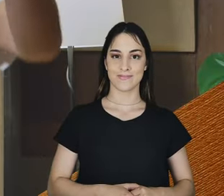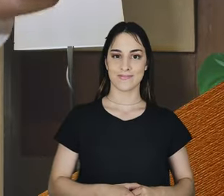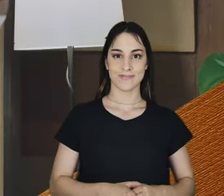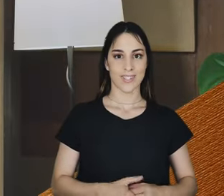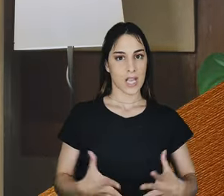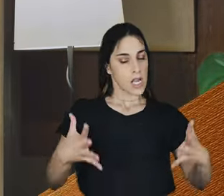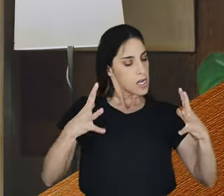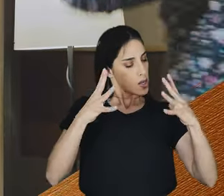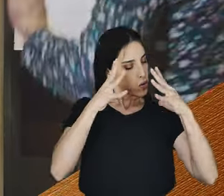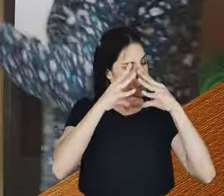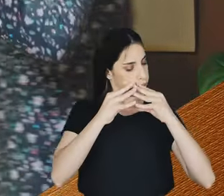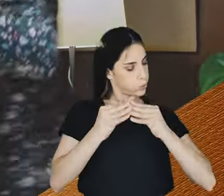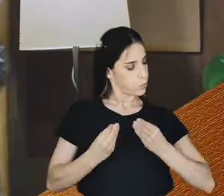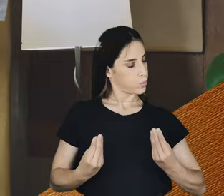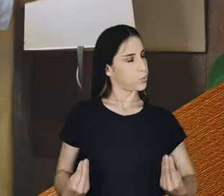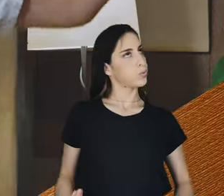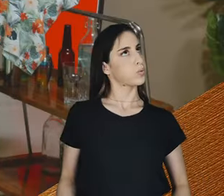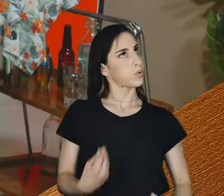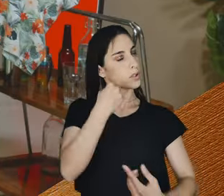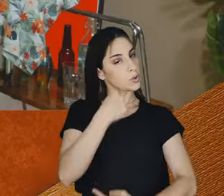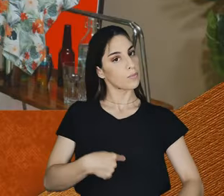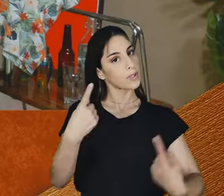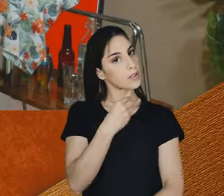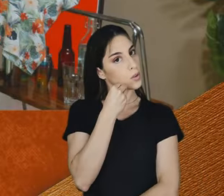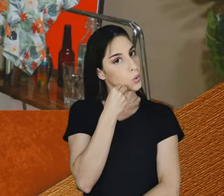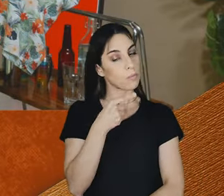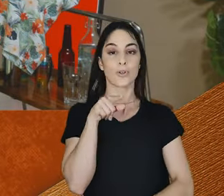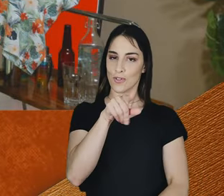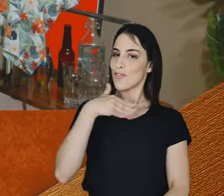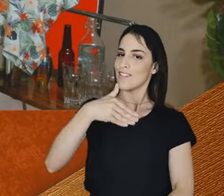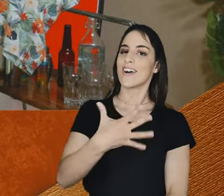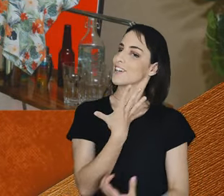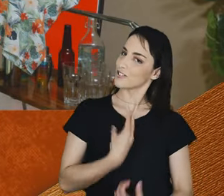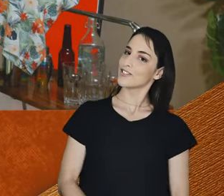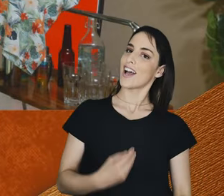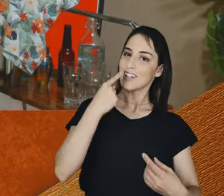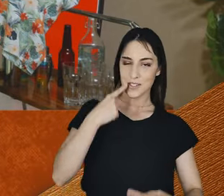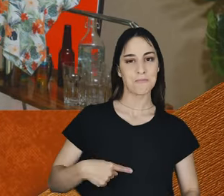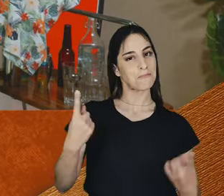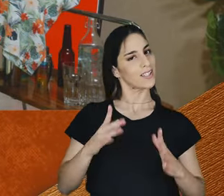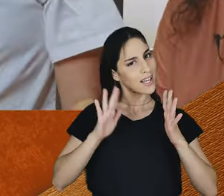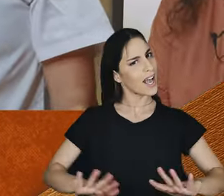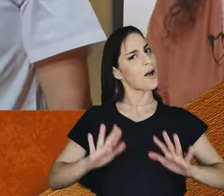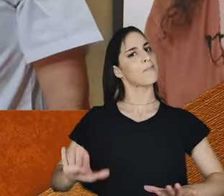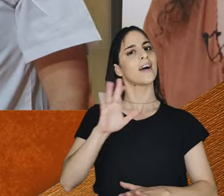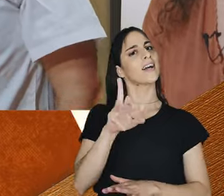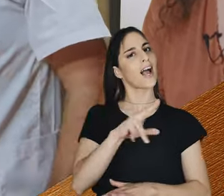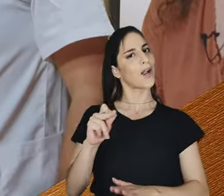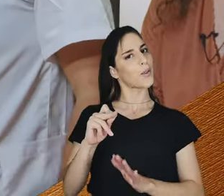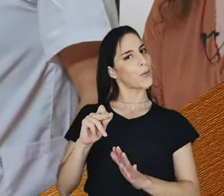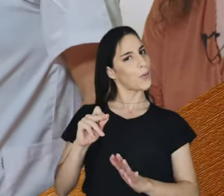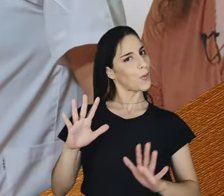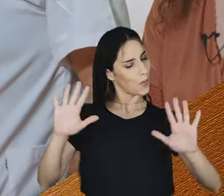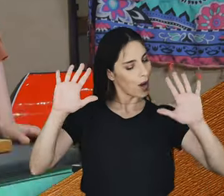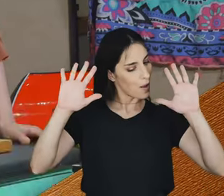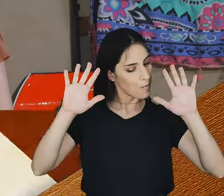Como assim uma surpresa? Calma, Ricardinho. Esta vais gostar, vais gostar. Muita calma, surpresa, Ricardinho Carioca. Vamos hoje